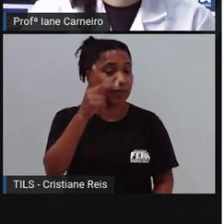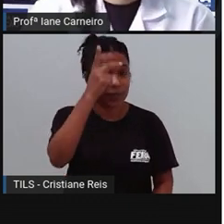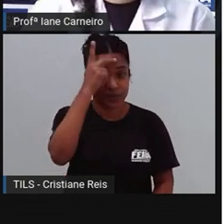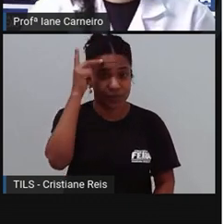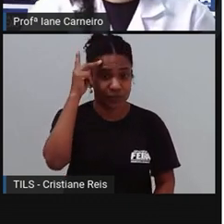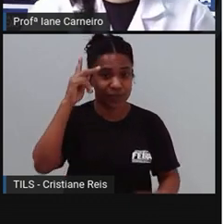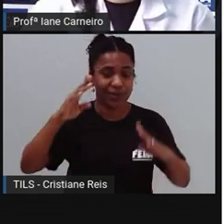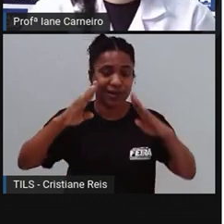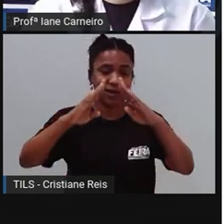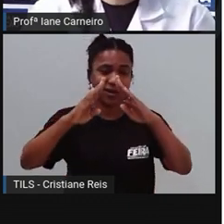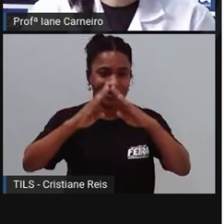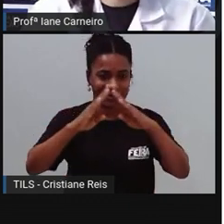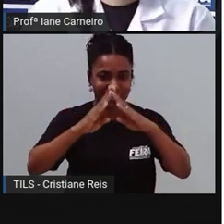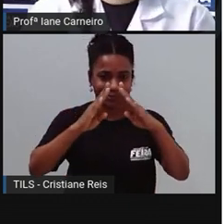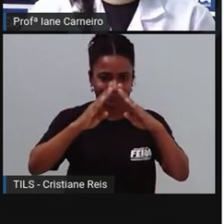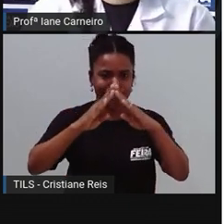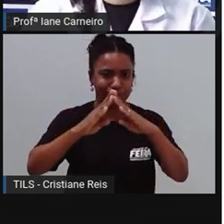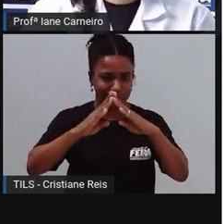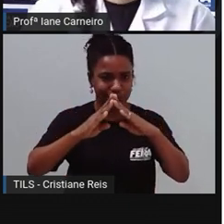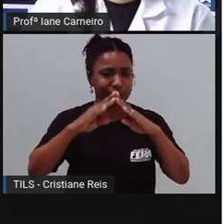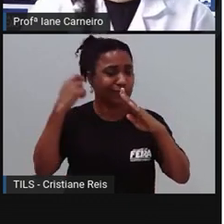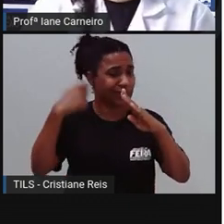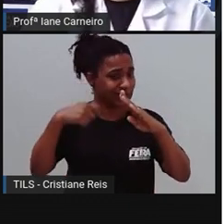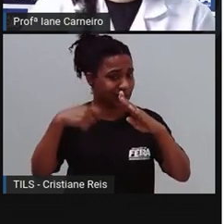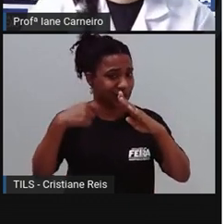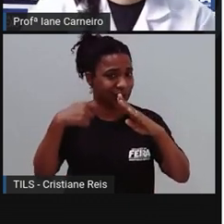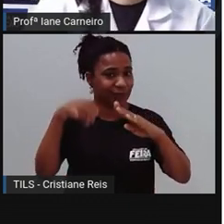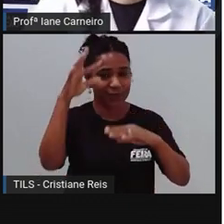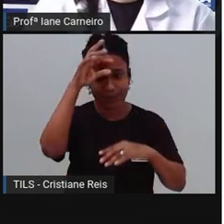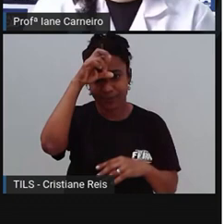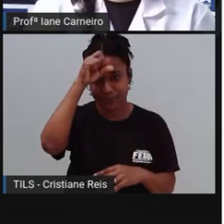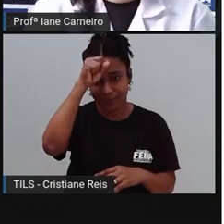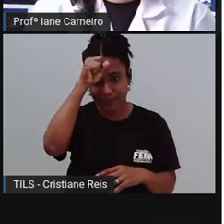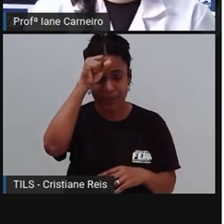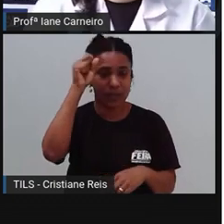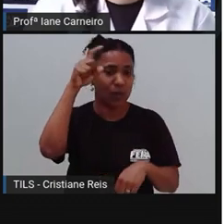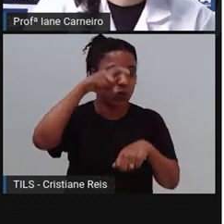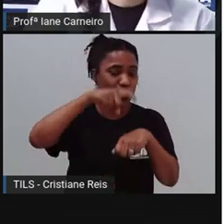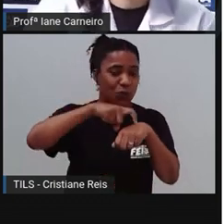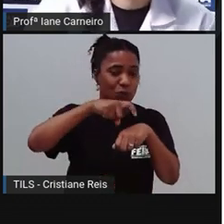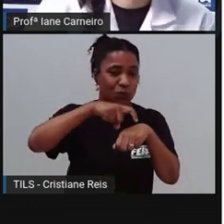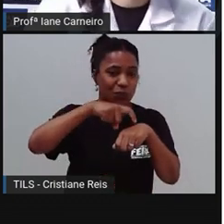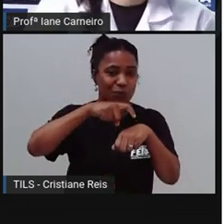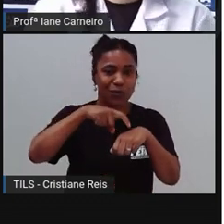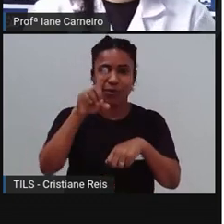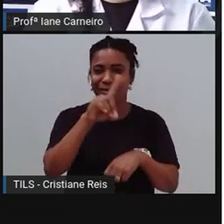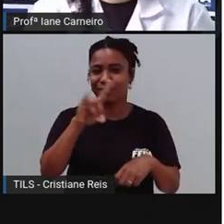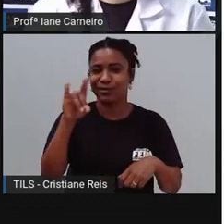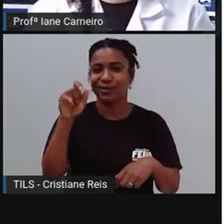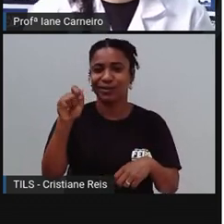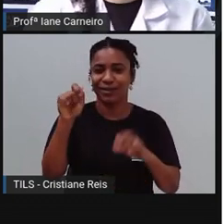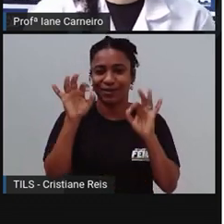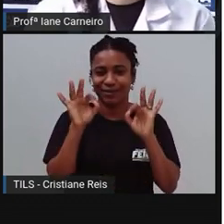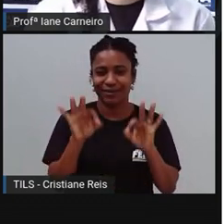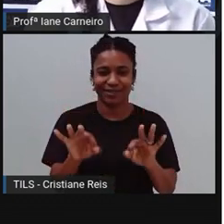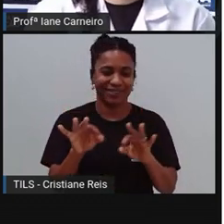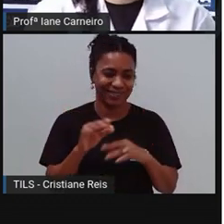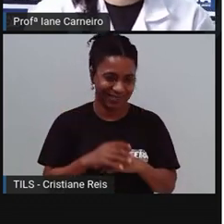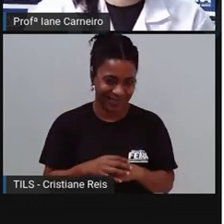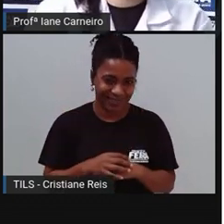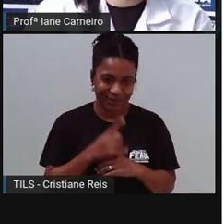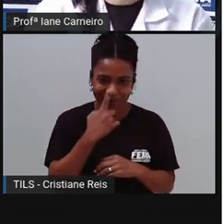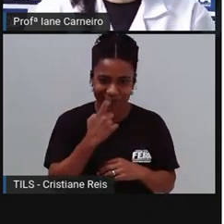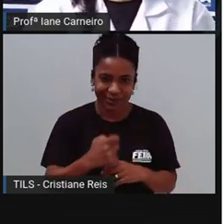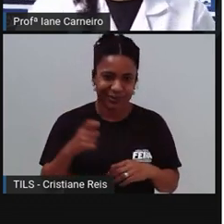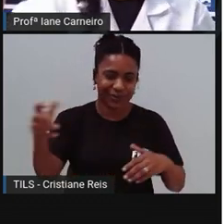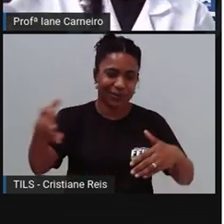morador da nossa cidade precisa saber, certo? Então, há dias e horário específicos de coleta de lixo. Então, a